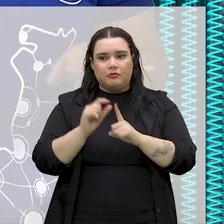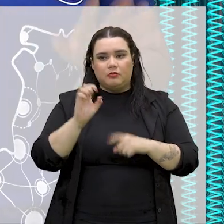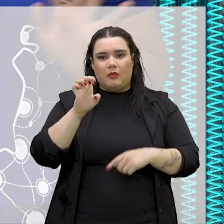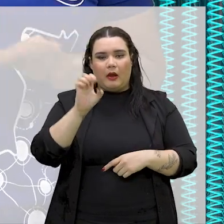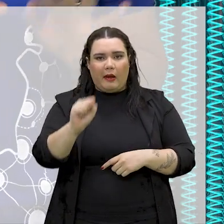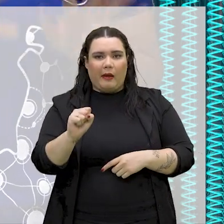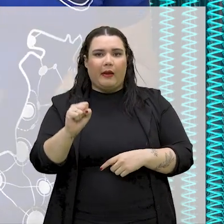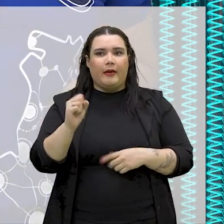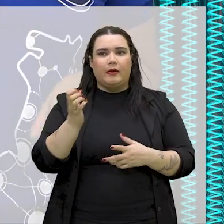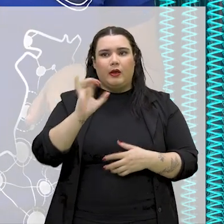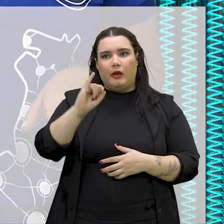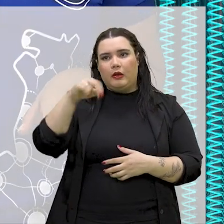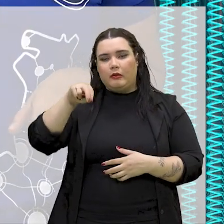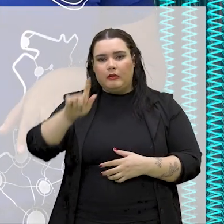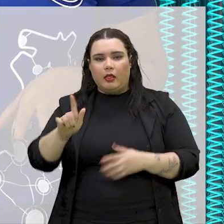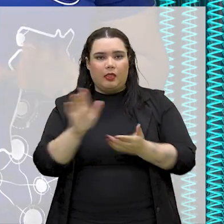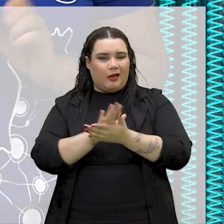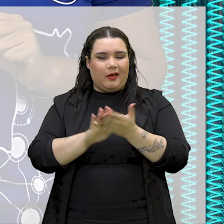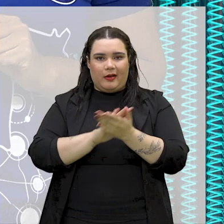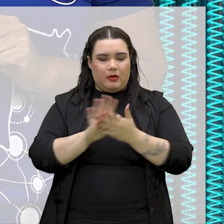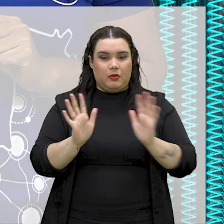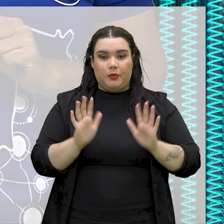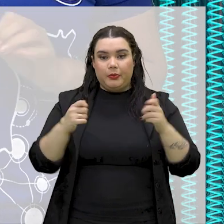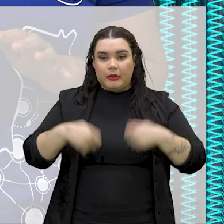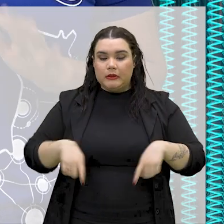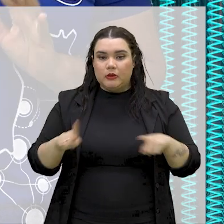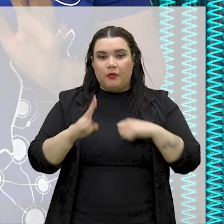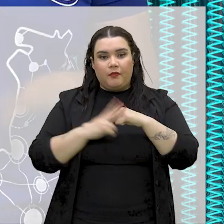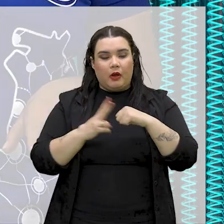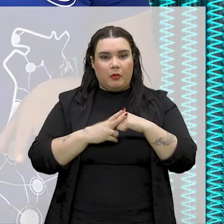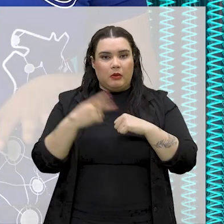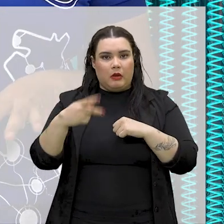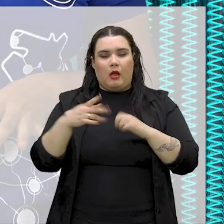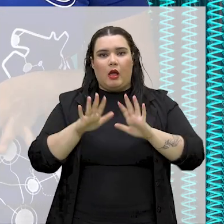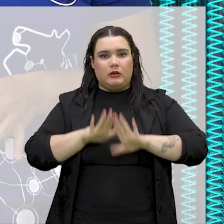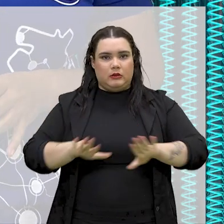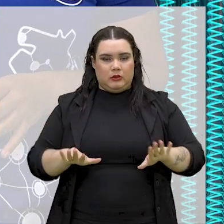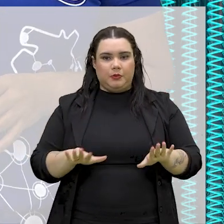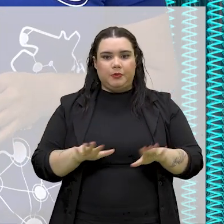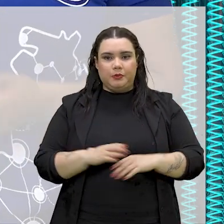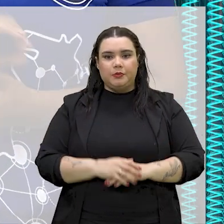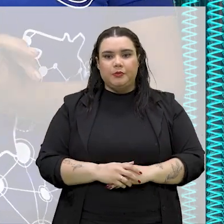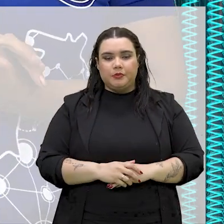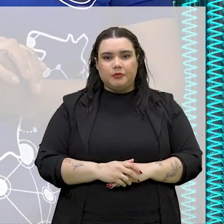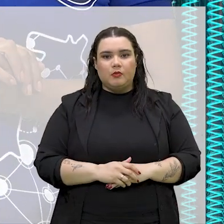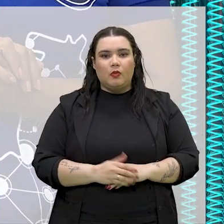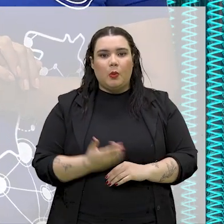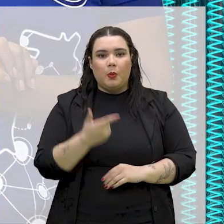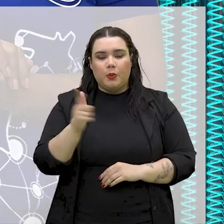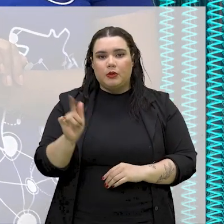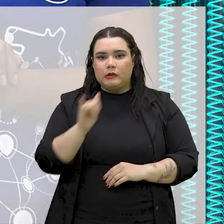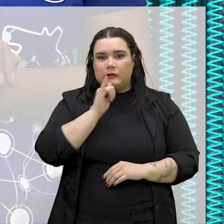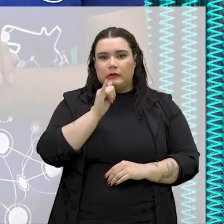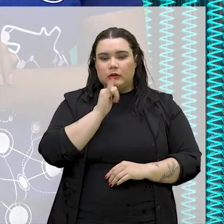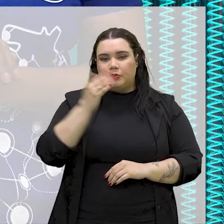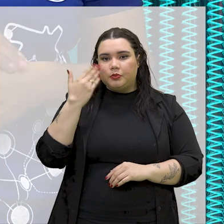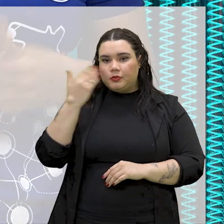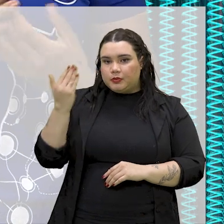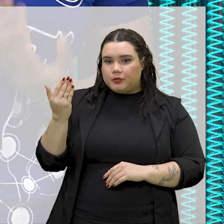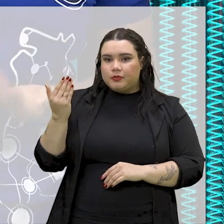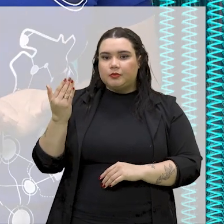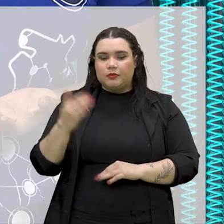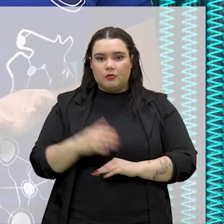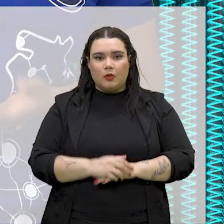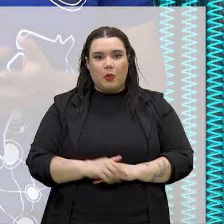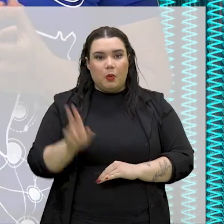s, nada. Deixem o verbo aí do jeito que ele veio mesmo, na sua forma base. Mais exemplos sobre